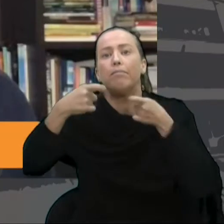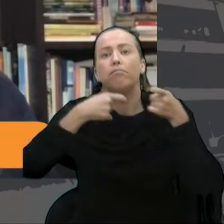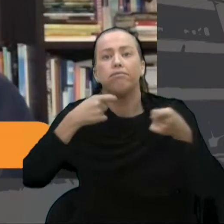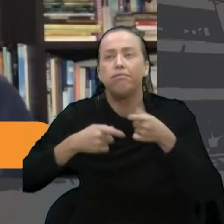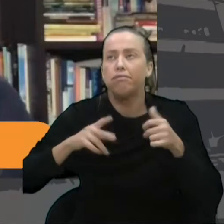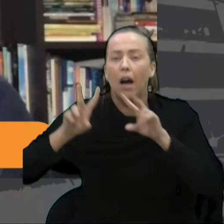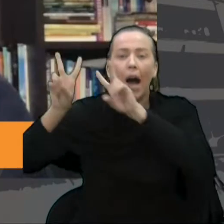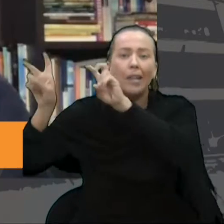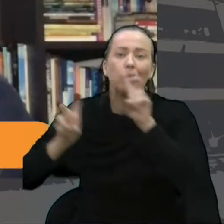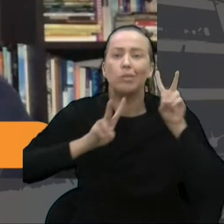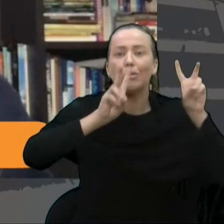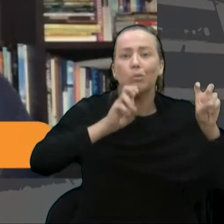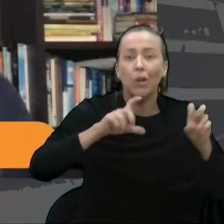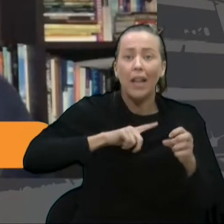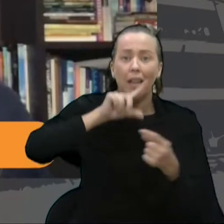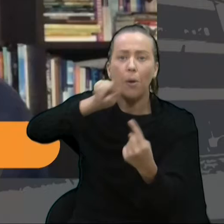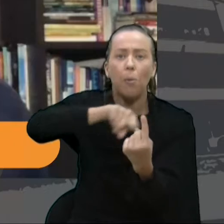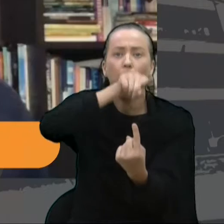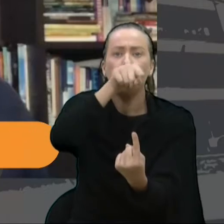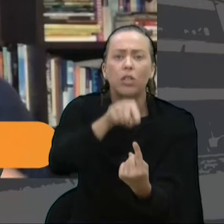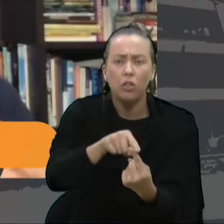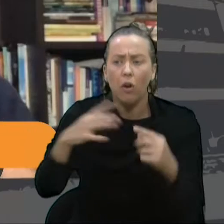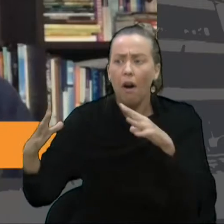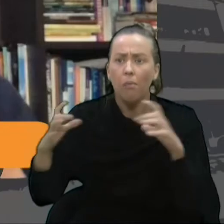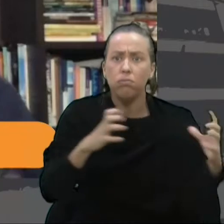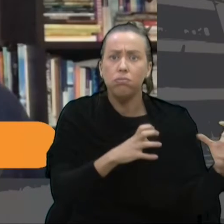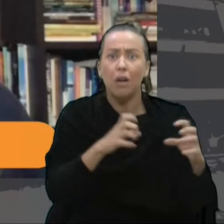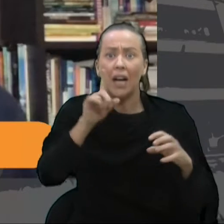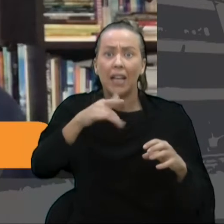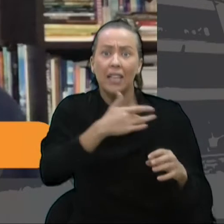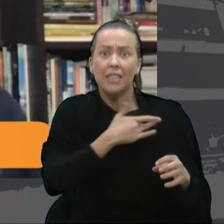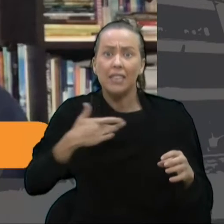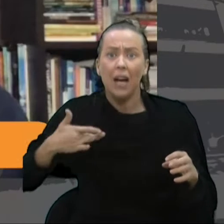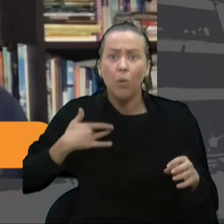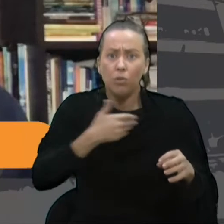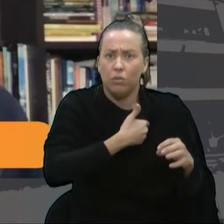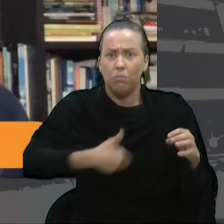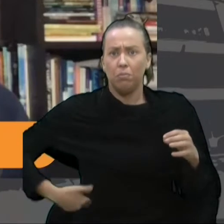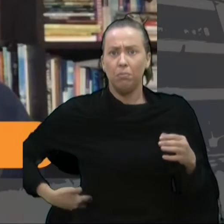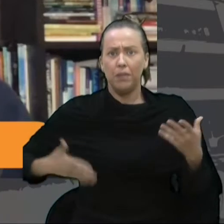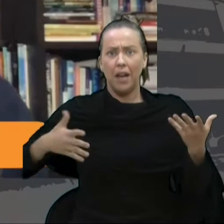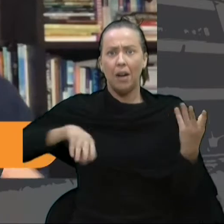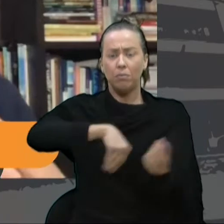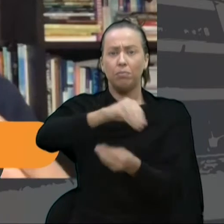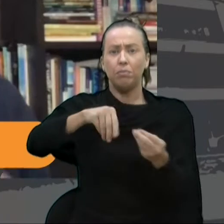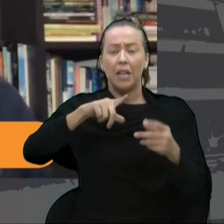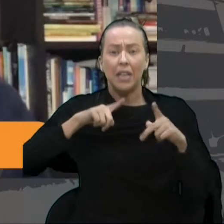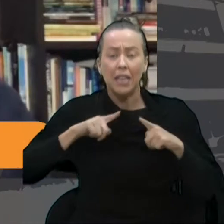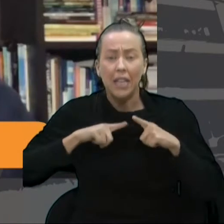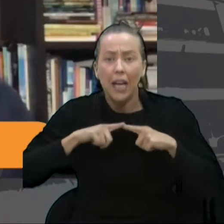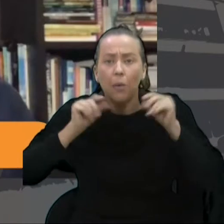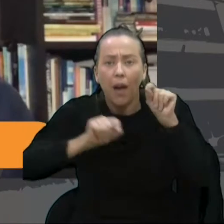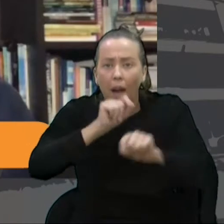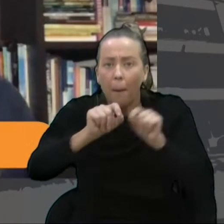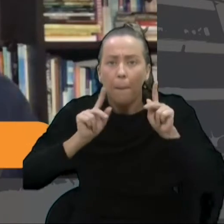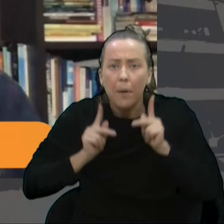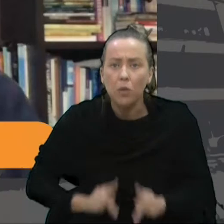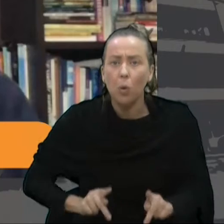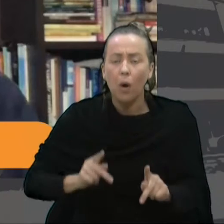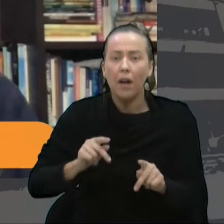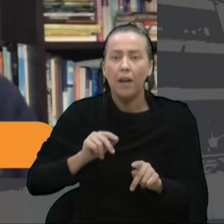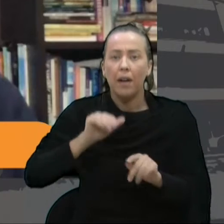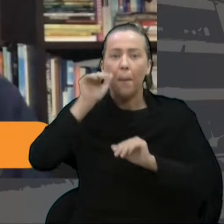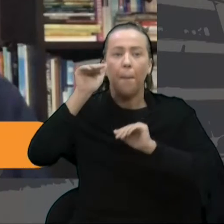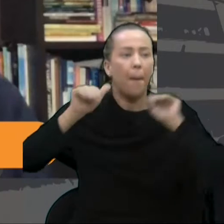há um objetivo. Gente, tem saúde pública no meio disso. Tem pessoa procurando que precisa